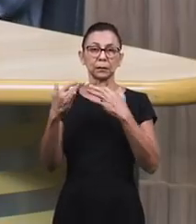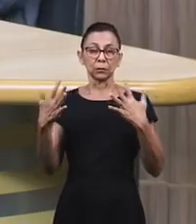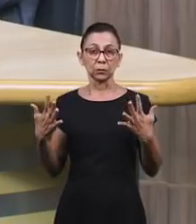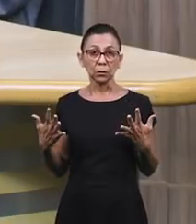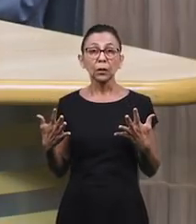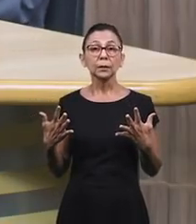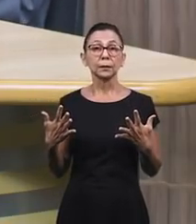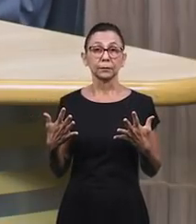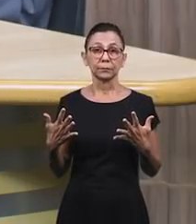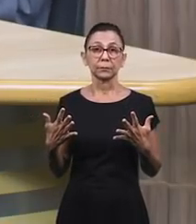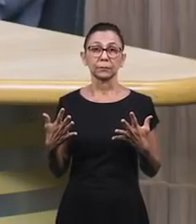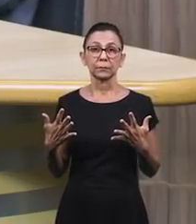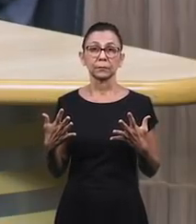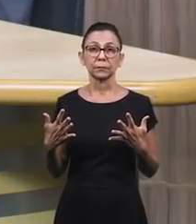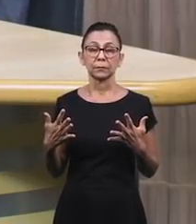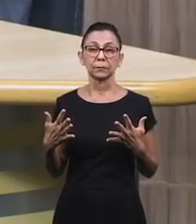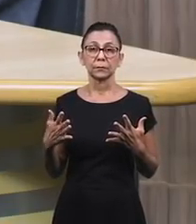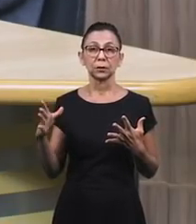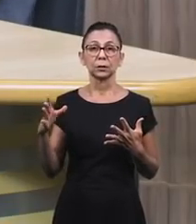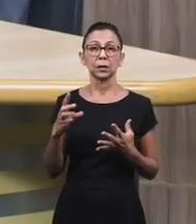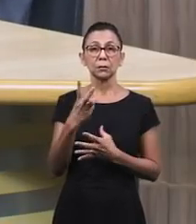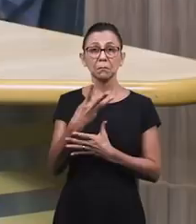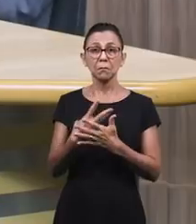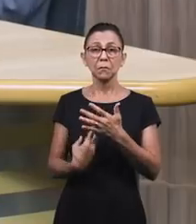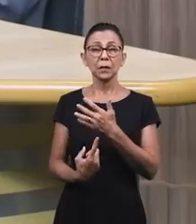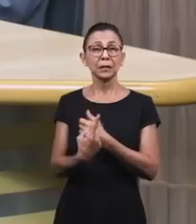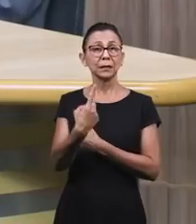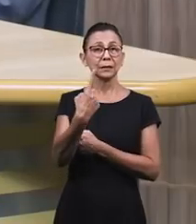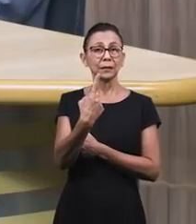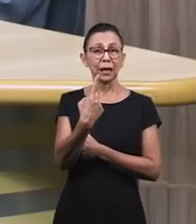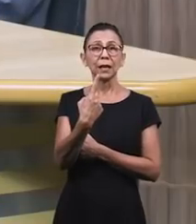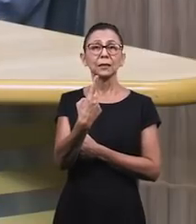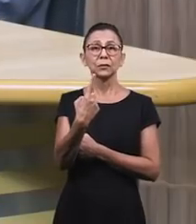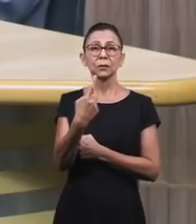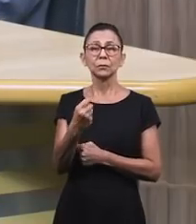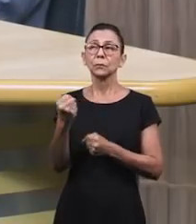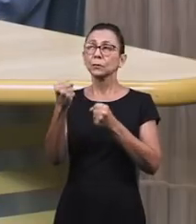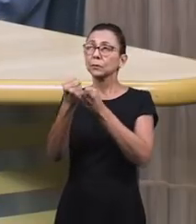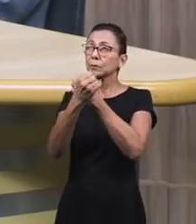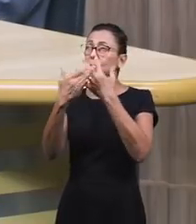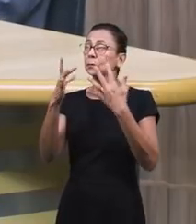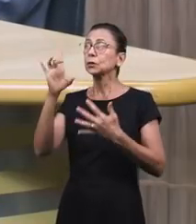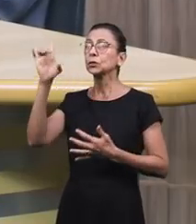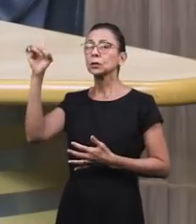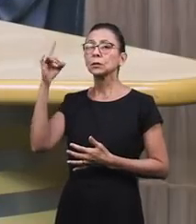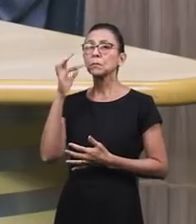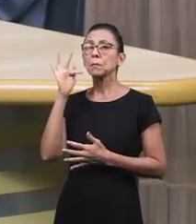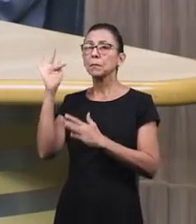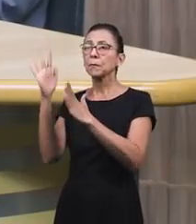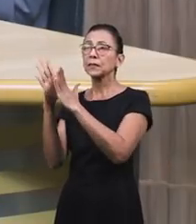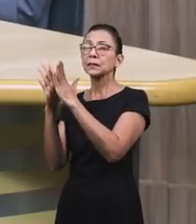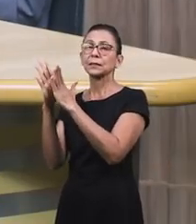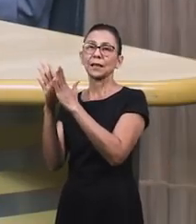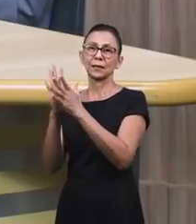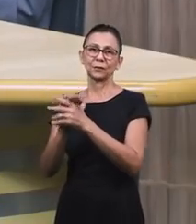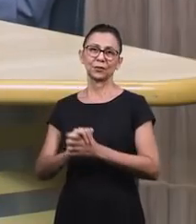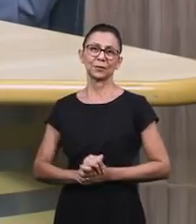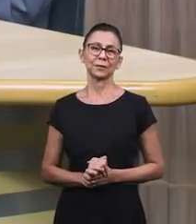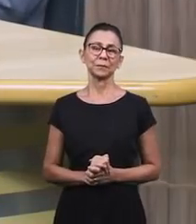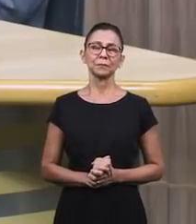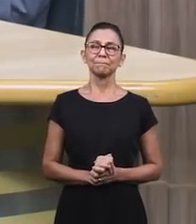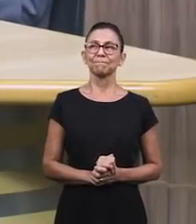Trindade, que nós estamos falando de Deus. Nós estamos falando do esplendor de um Deus que nós vamos estar face a face com ele um dia. Então, não tem nenhuma figura